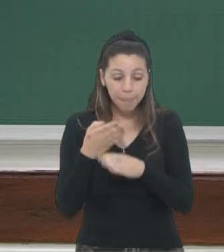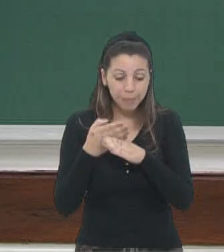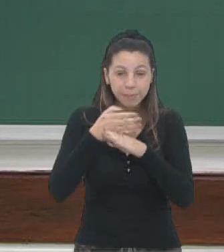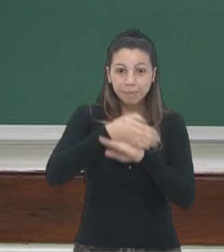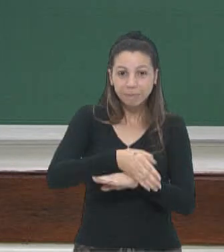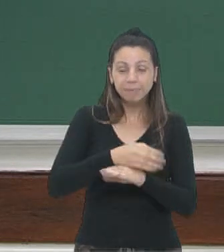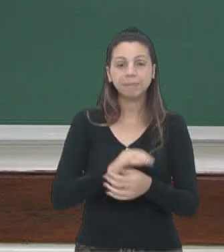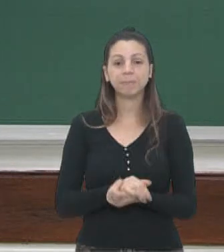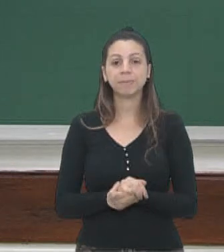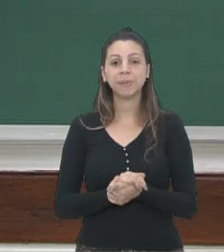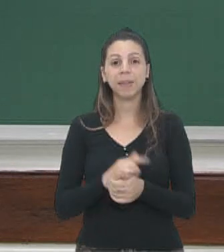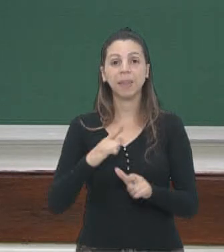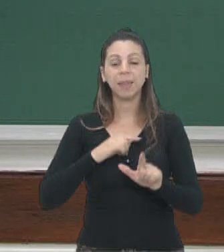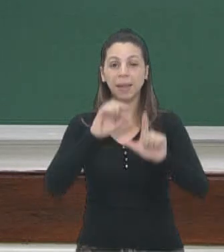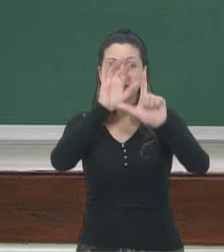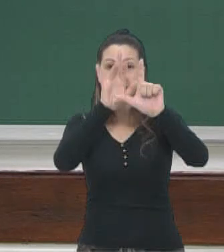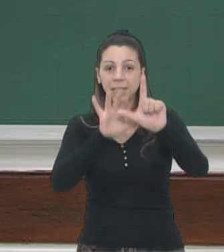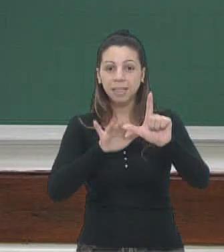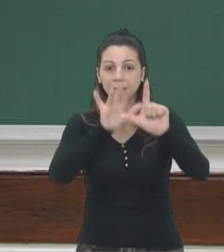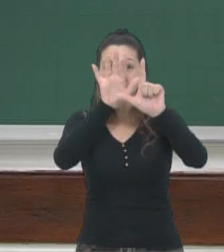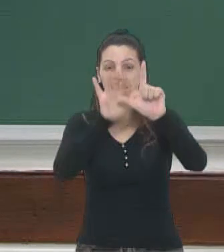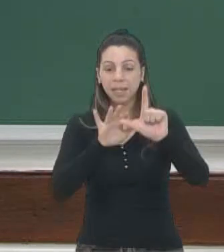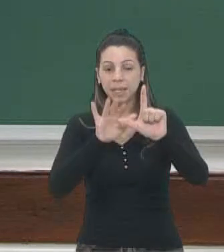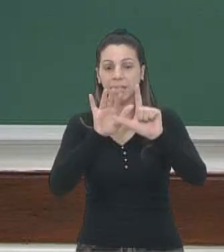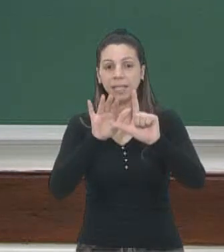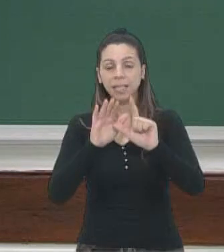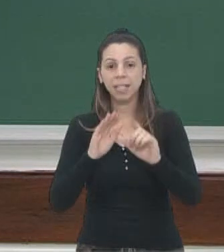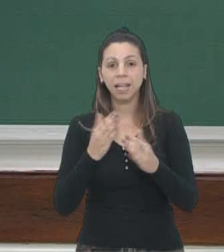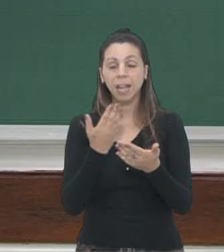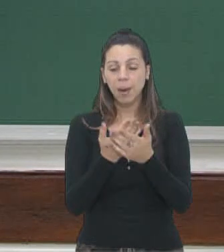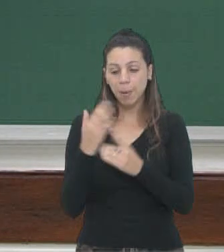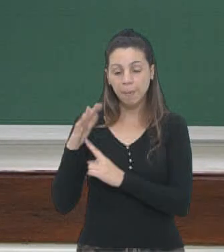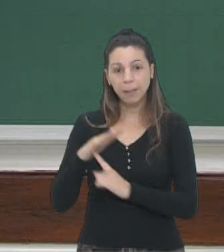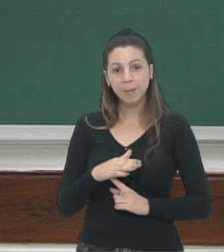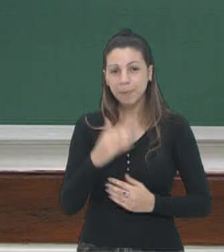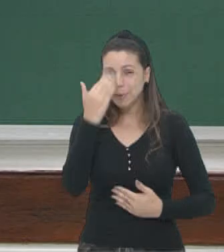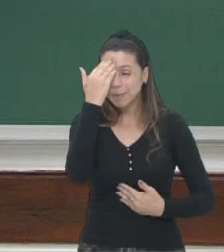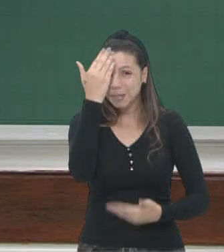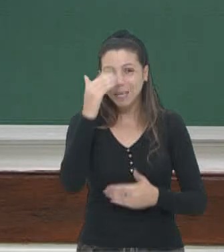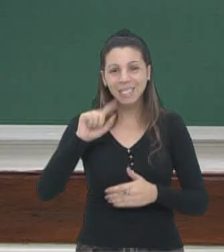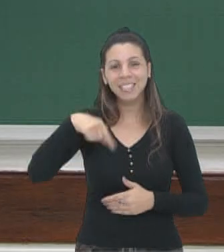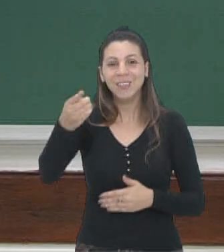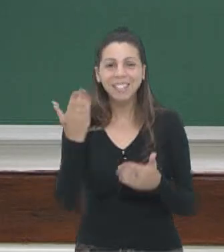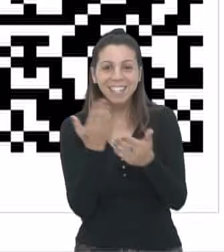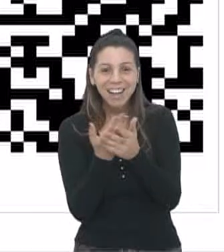Vai ficar na tela aí o QR Code para que você possa acessar o canal Aula Paraná. Muito obrigado e até a próxima.